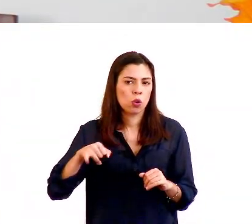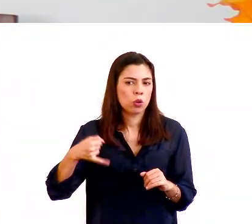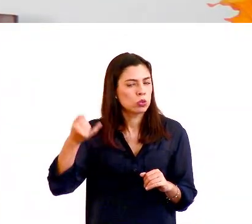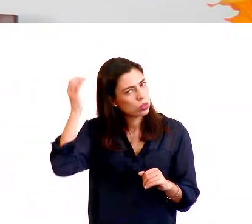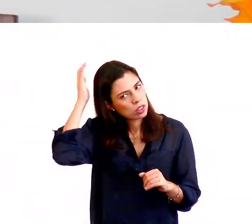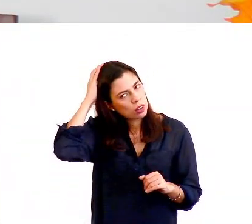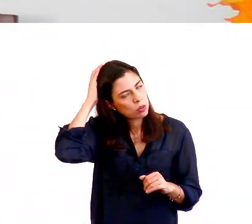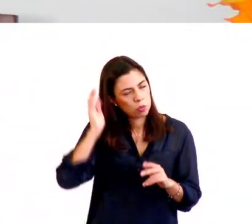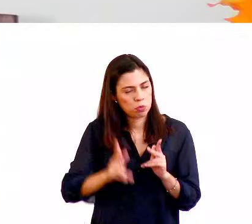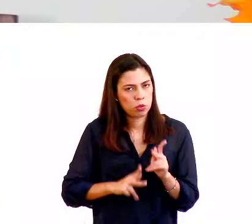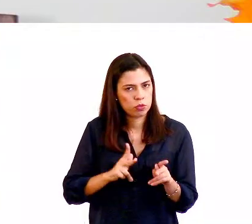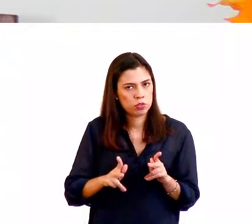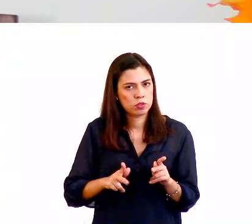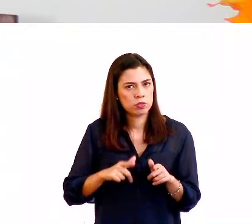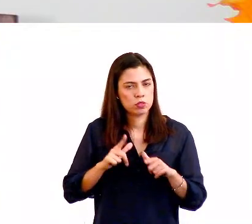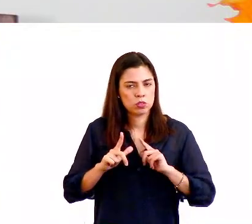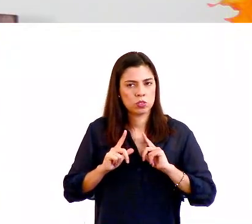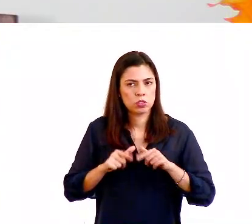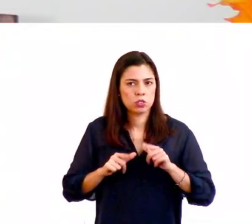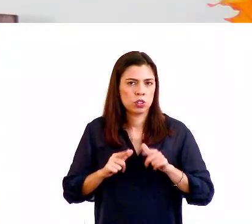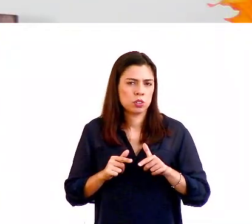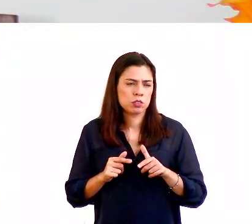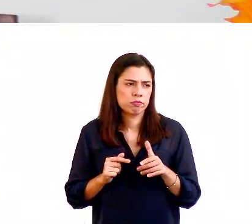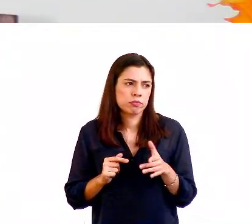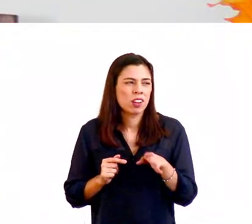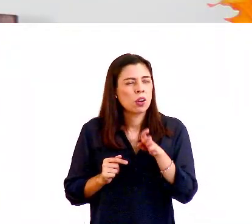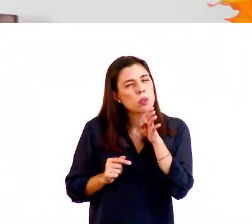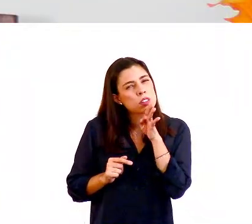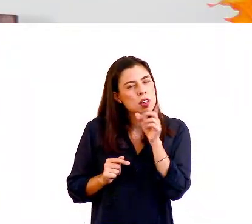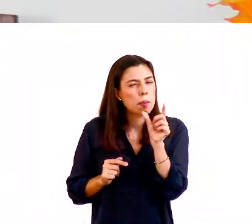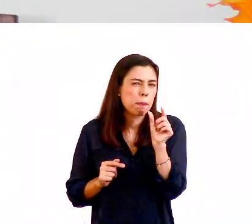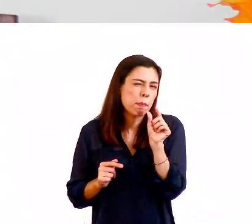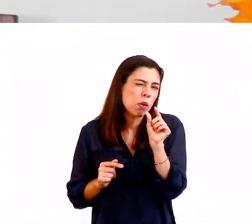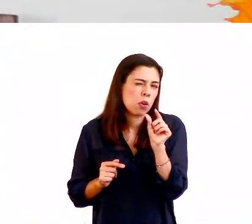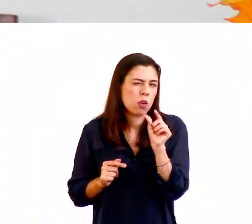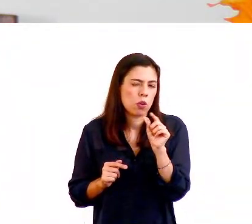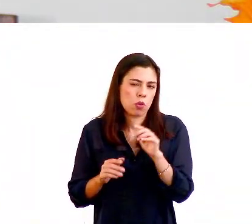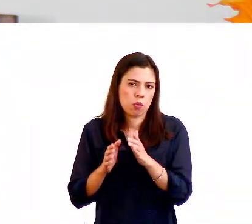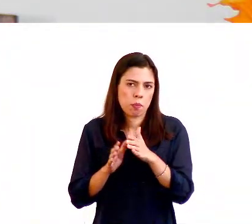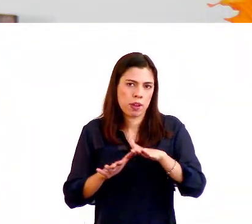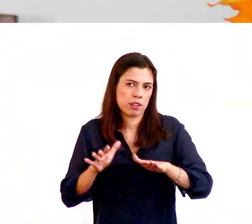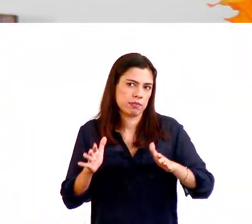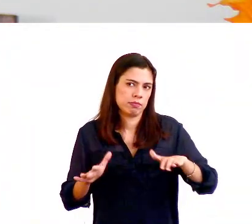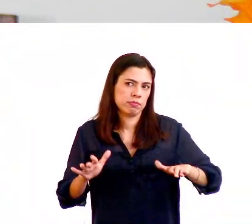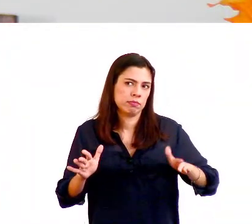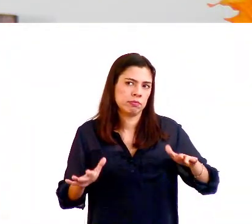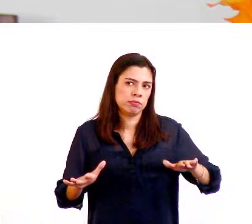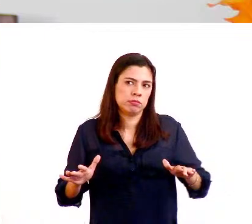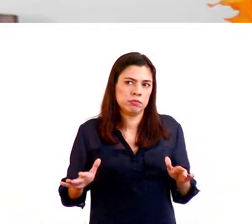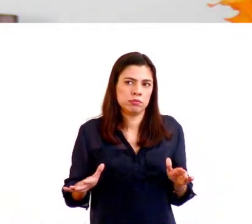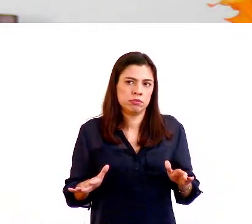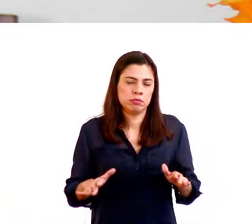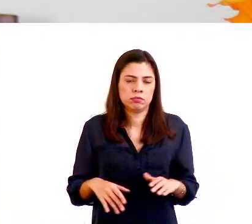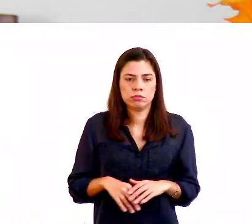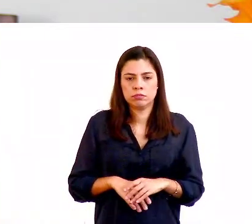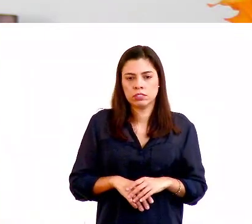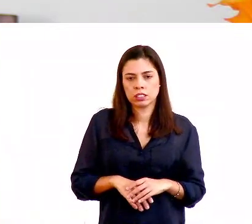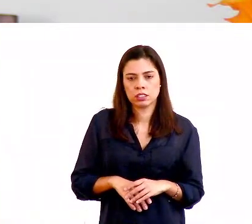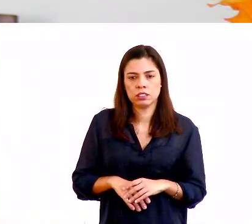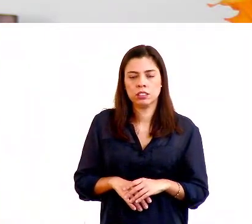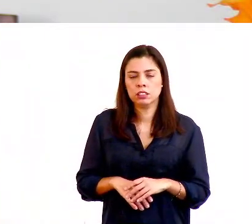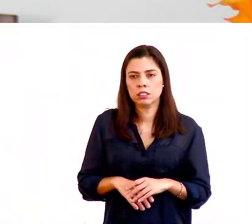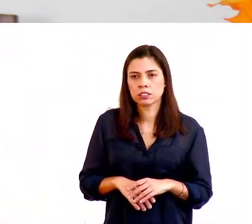do mar. O máximo que eles iam era naquele mar da Galileia, chamavam de mar, né? Uma lagoa, né? É um